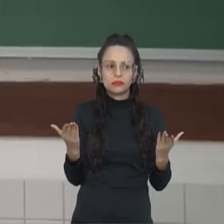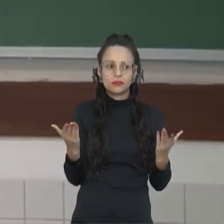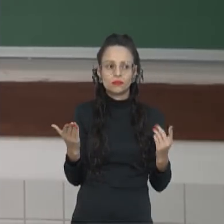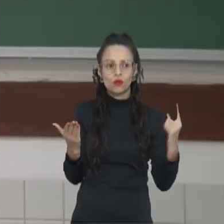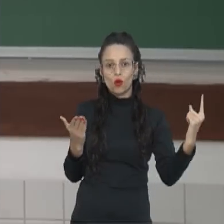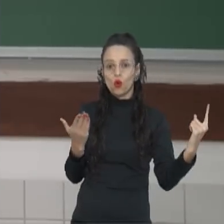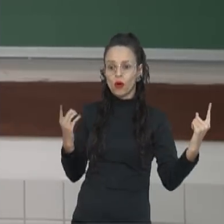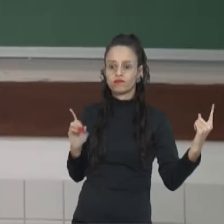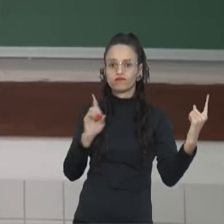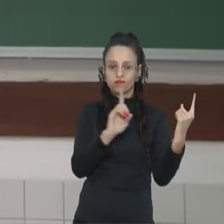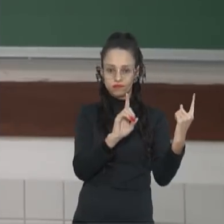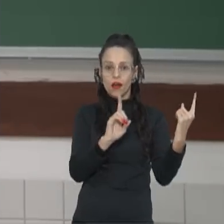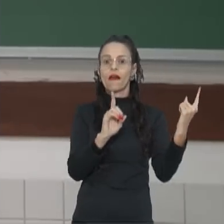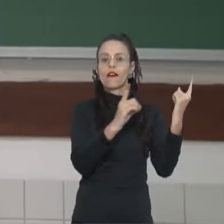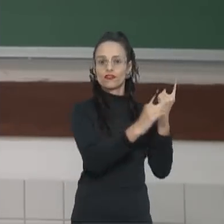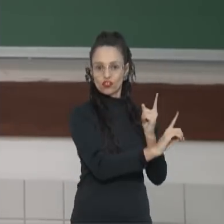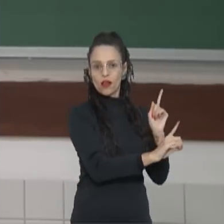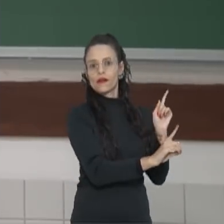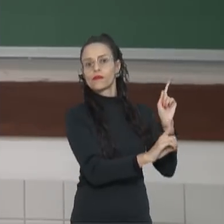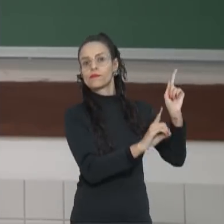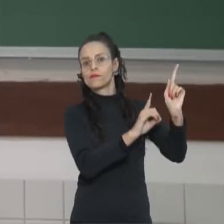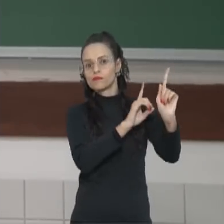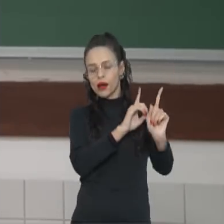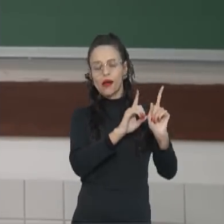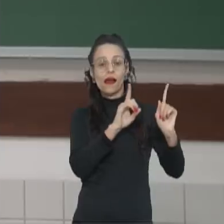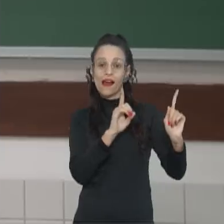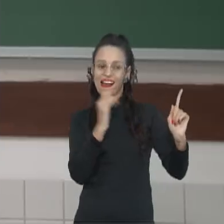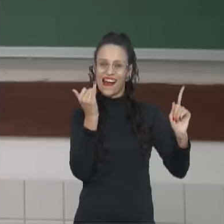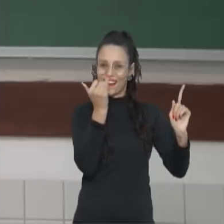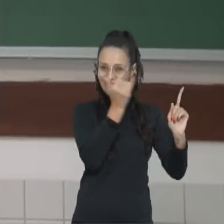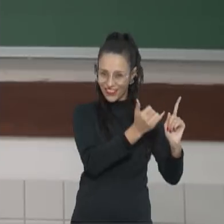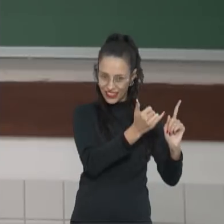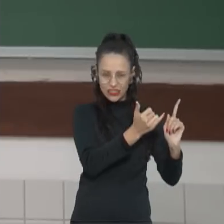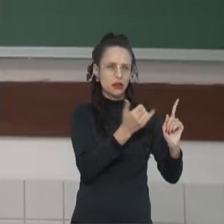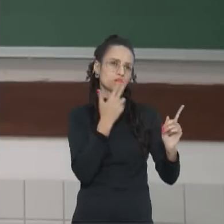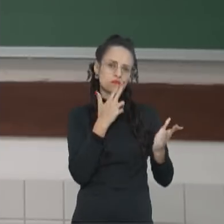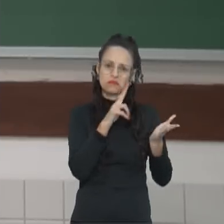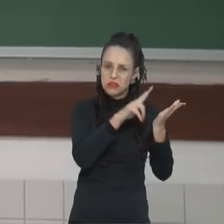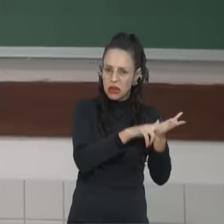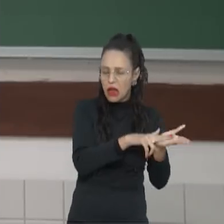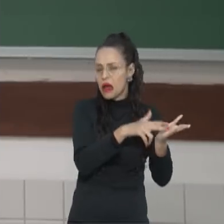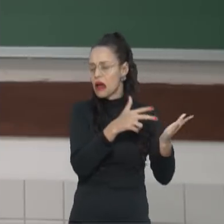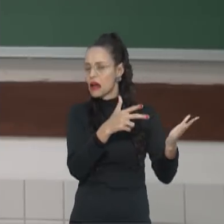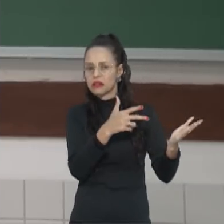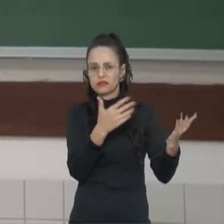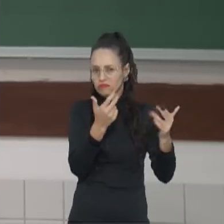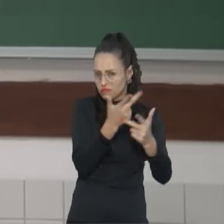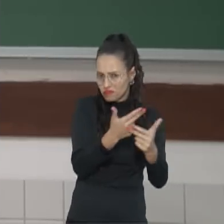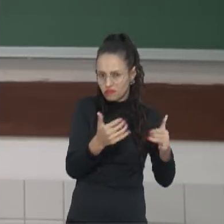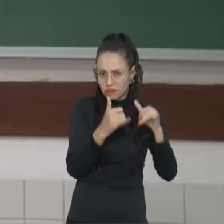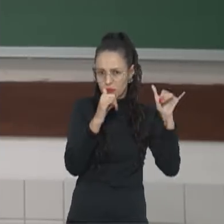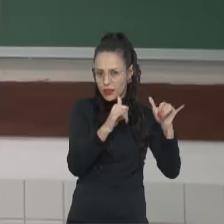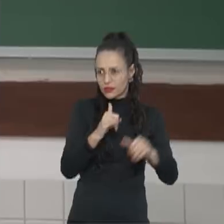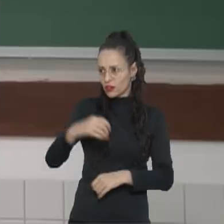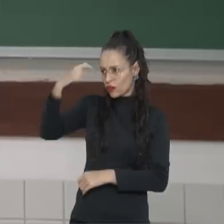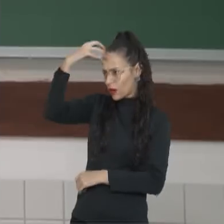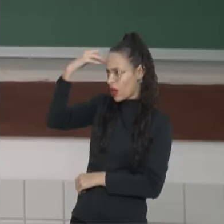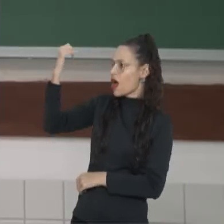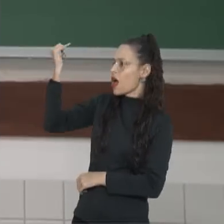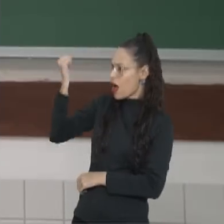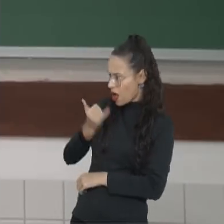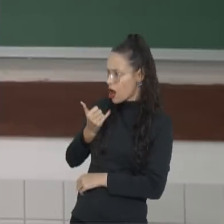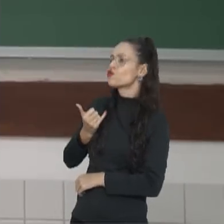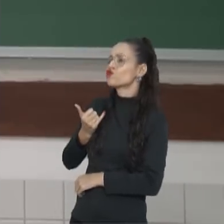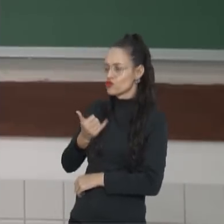esperando um outro chegar, entregar a mensagem, a carta, enfim, a mensagem, né, do imperador ou do